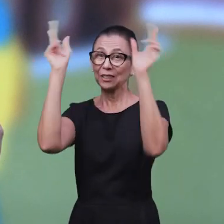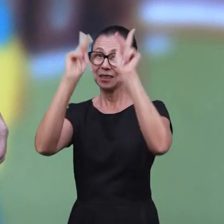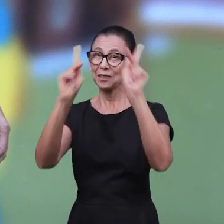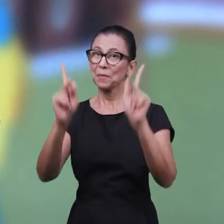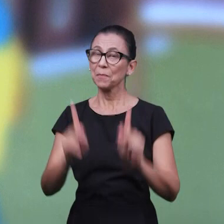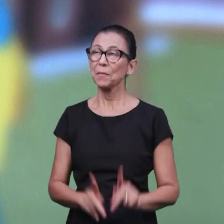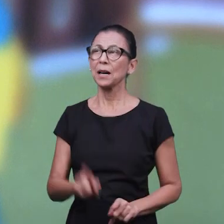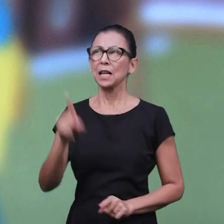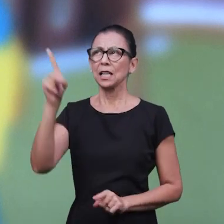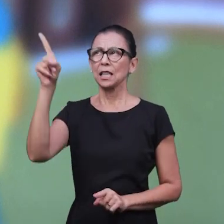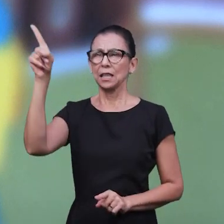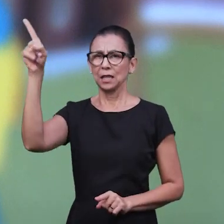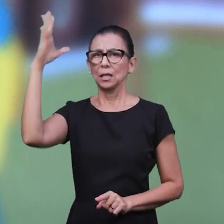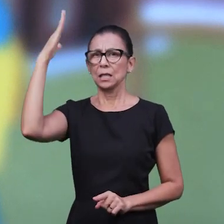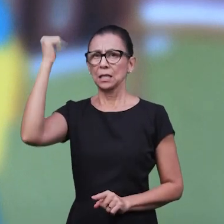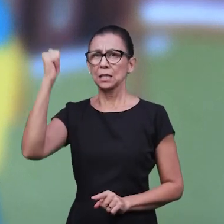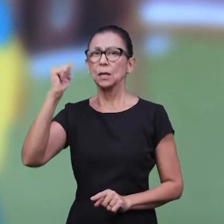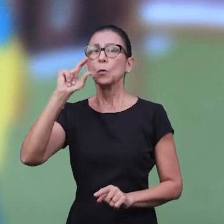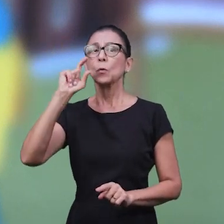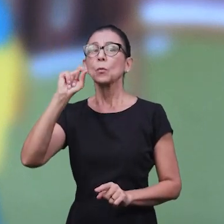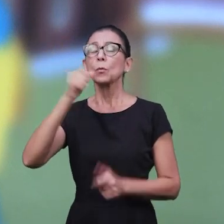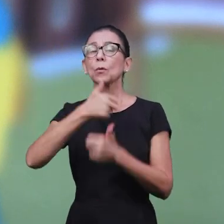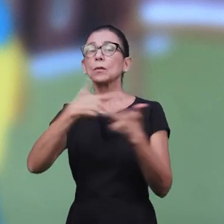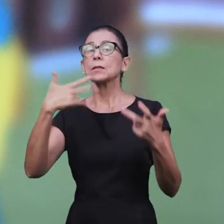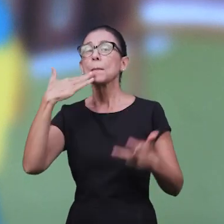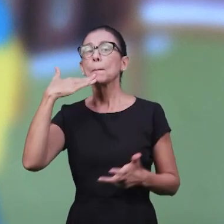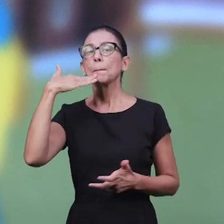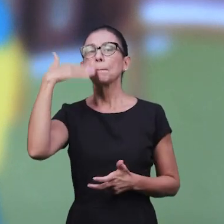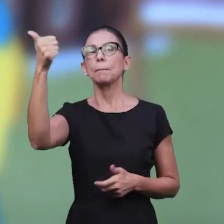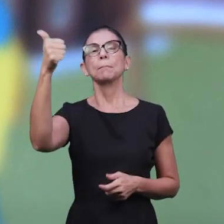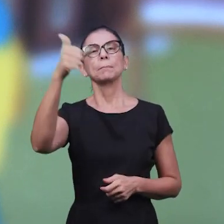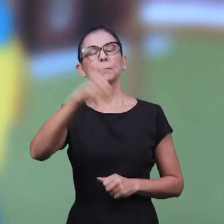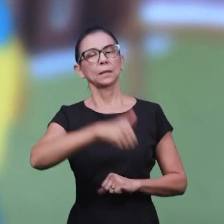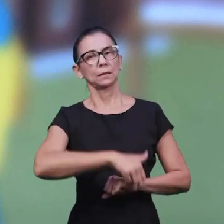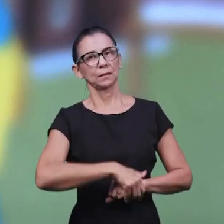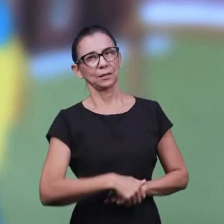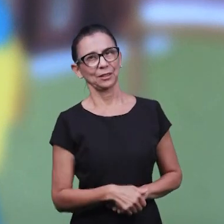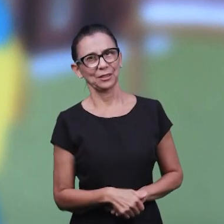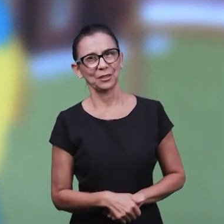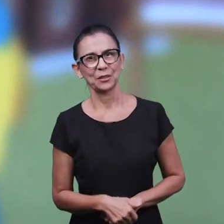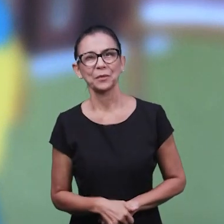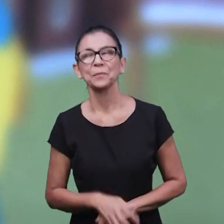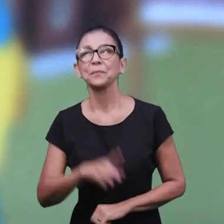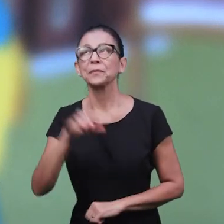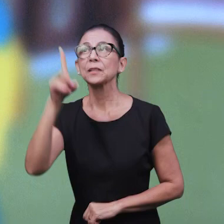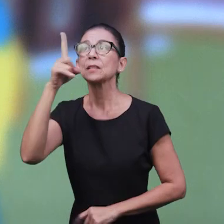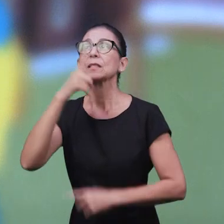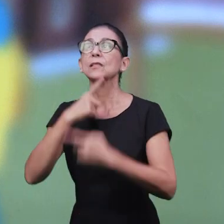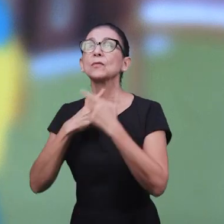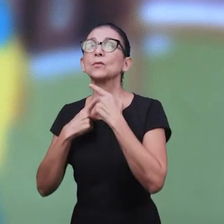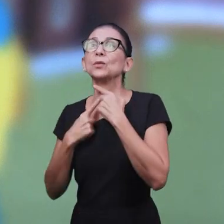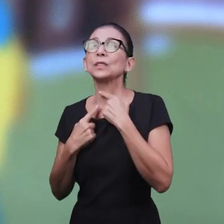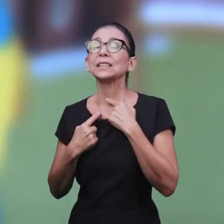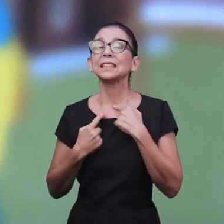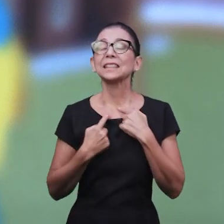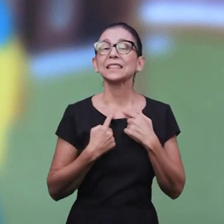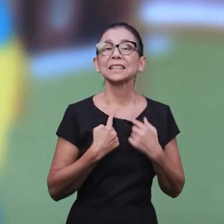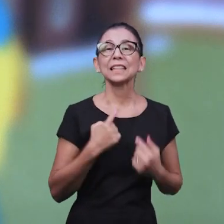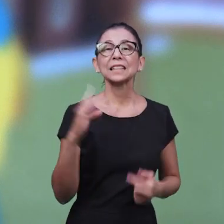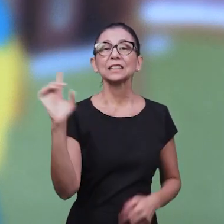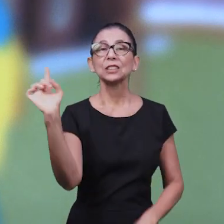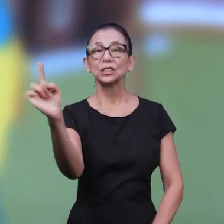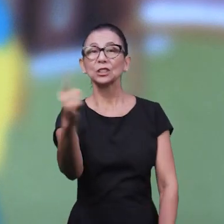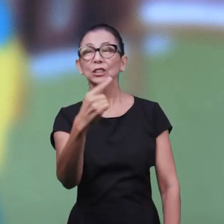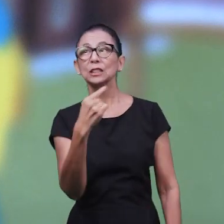Ele sabe o que é melhor para nós. A sua vontade é que todos usem o arco. Mas não é o arco